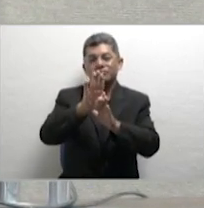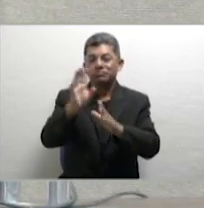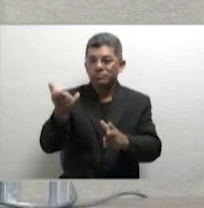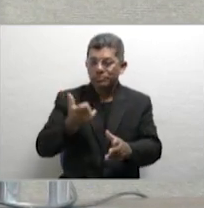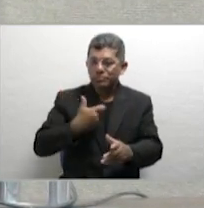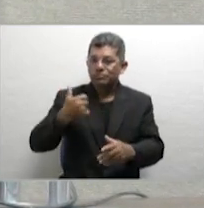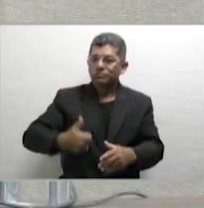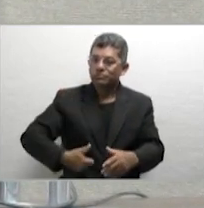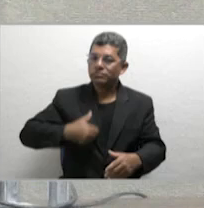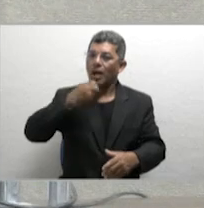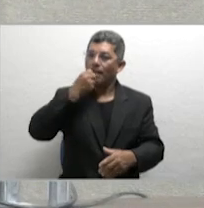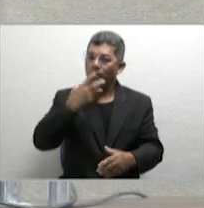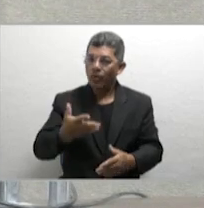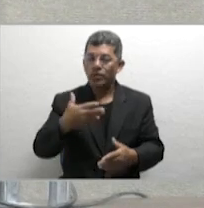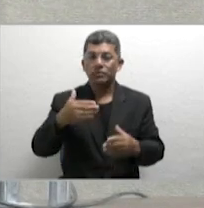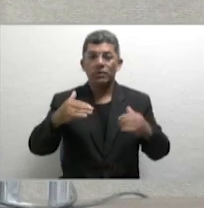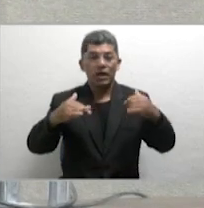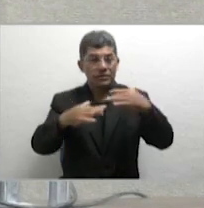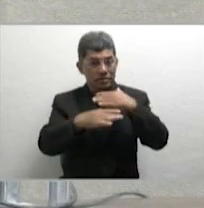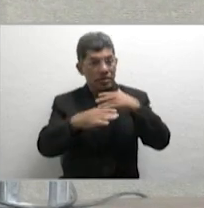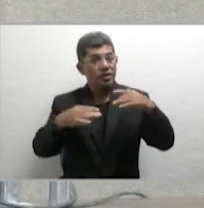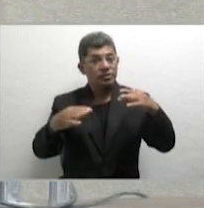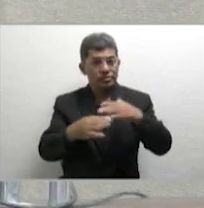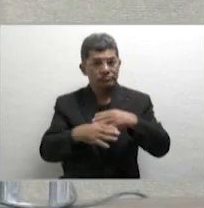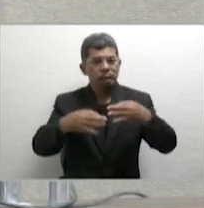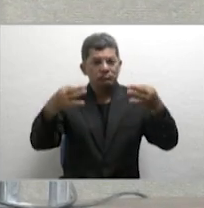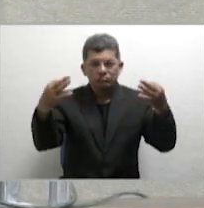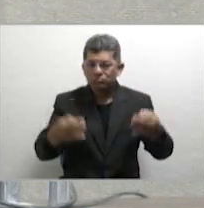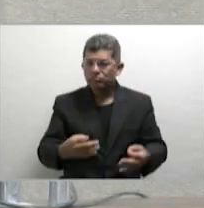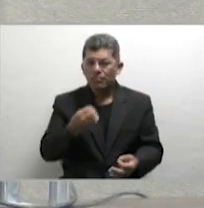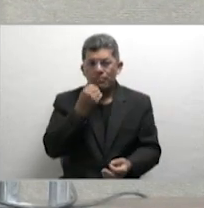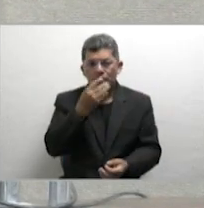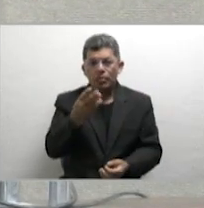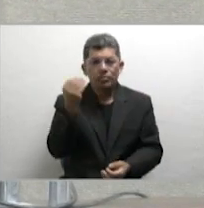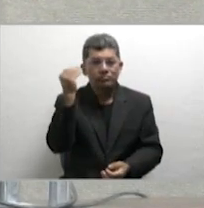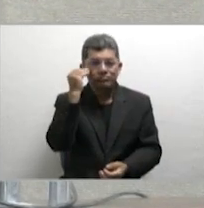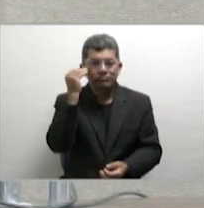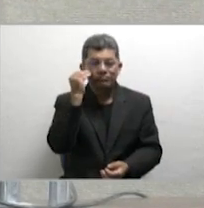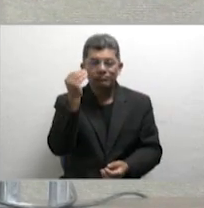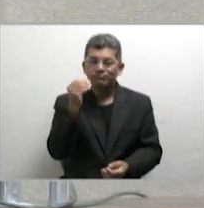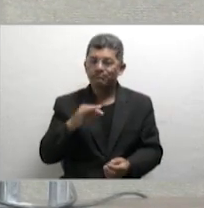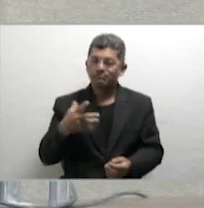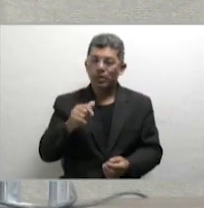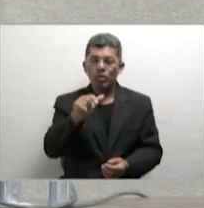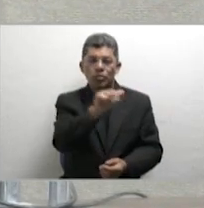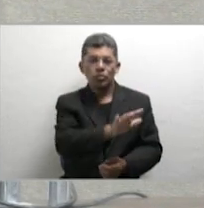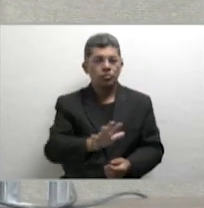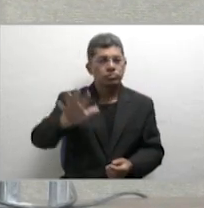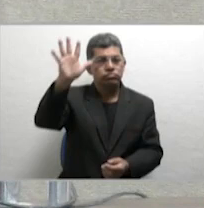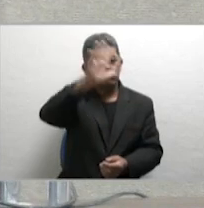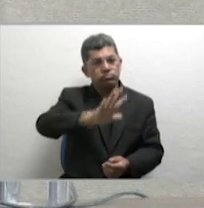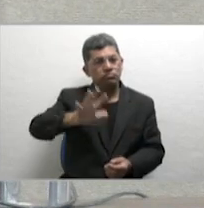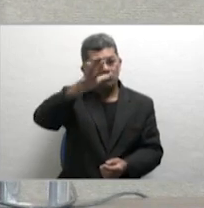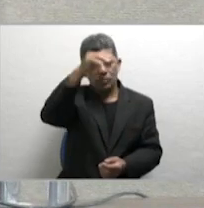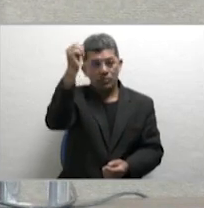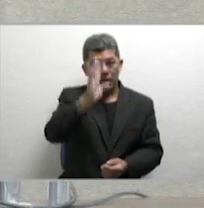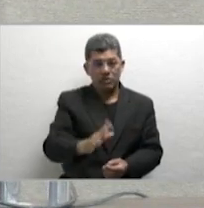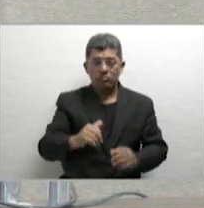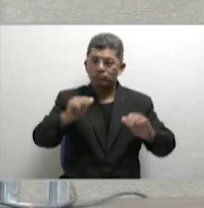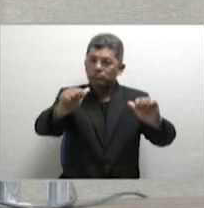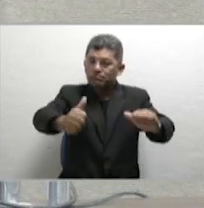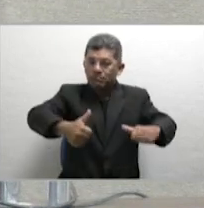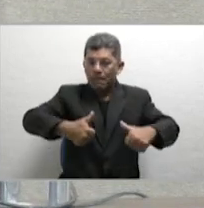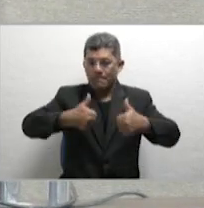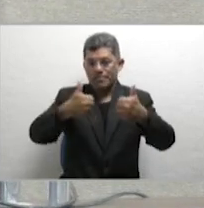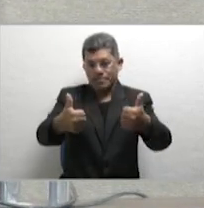deixa a nossa cidade com um aspecto nacionalmente falando, muito positivo em relação à saúde básica, e eu